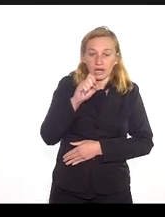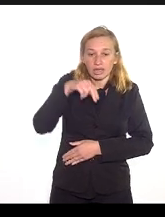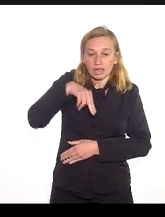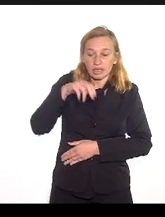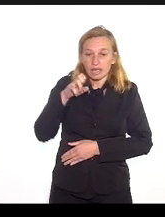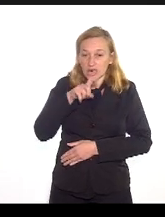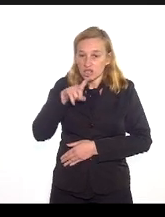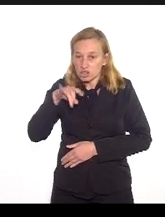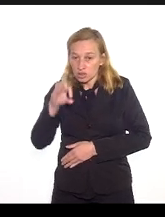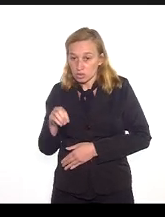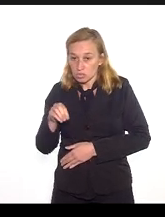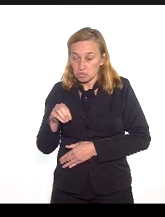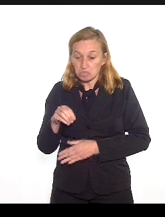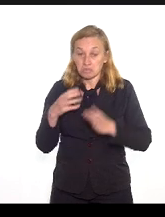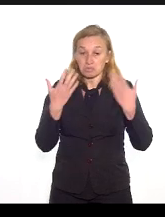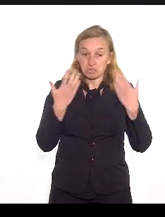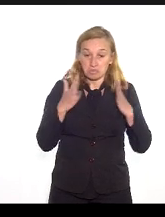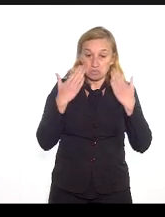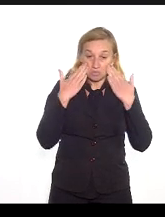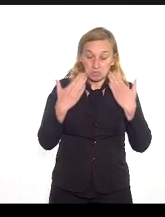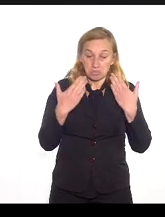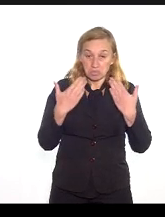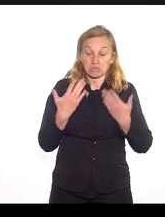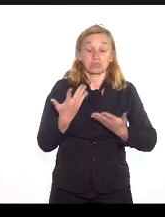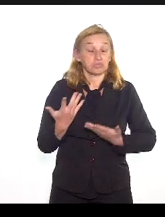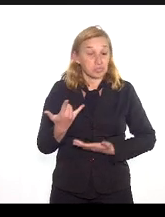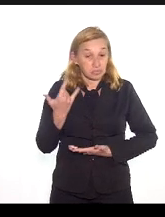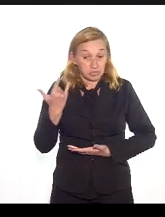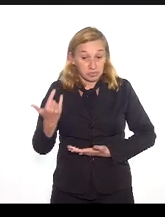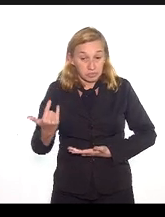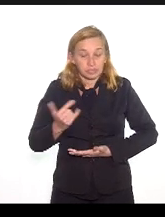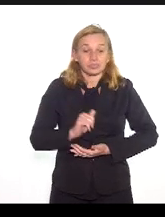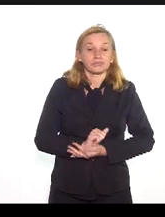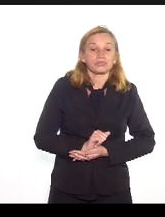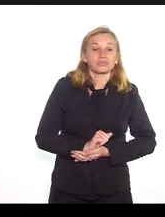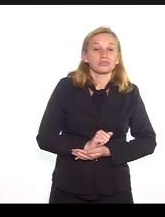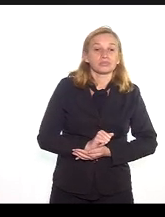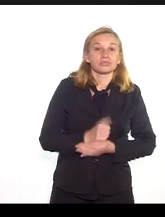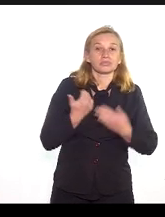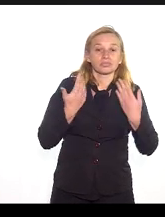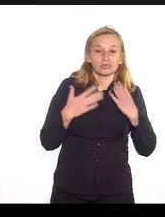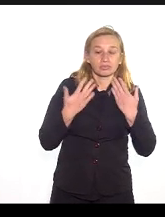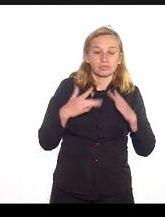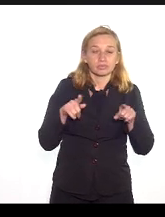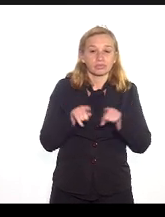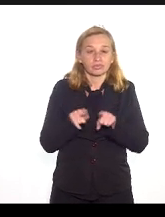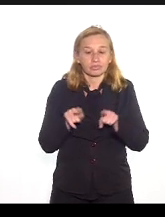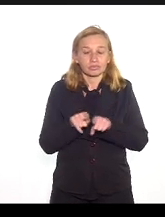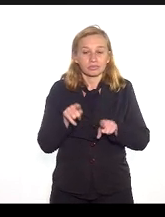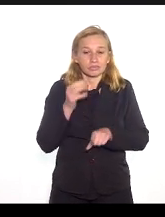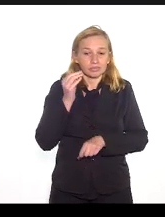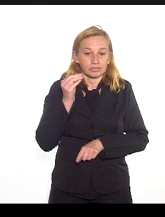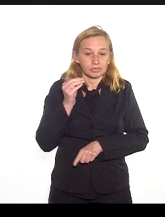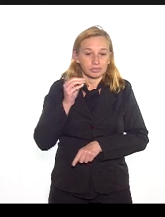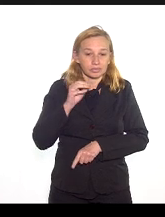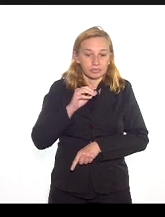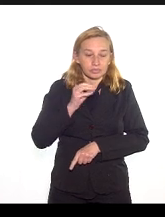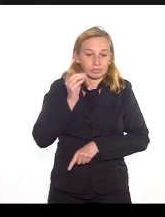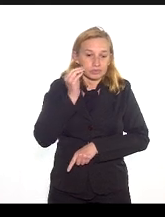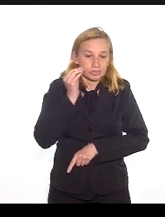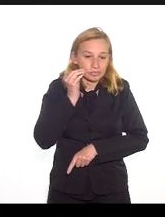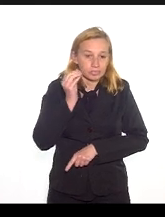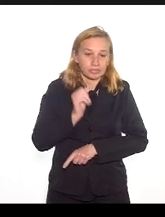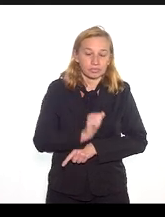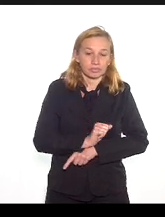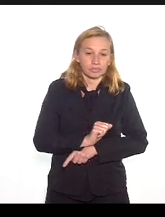nos encanta e incentiva. Eu queria cumprimentar também, aproveitar, não podia deixar de endereçar uma palavra